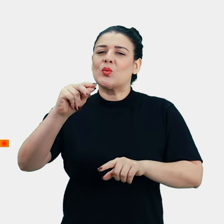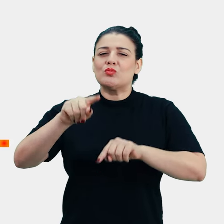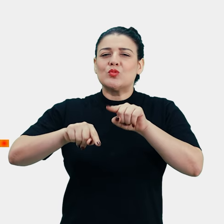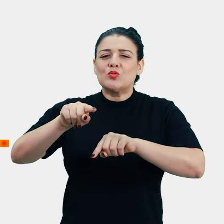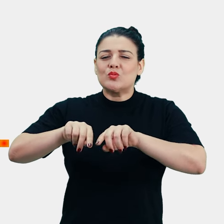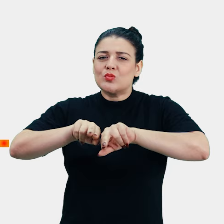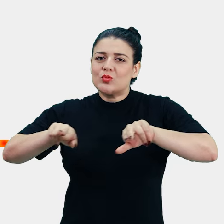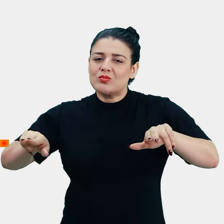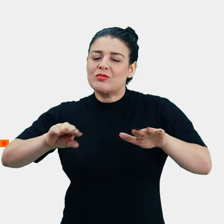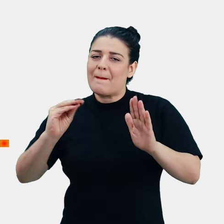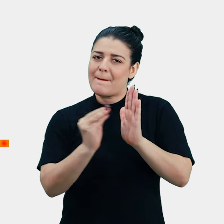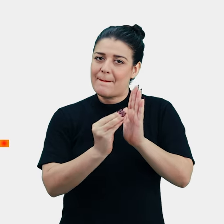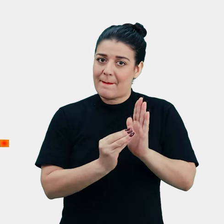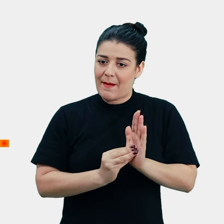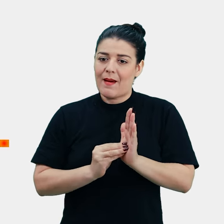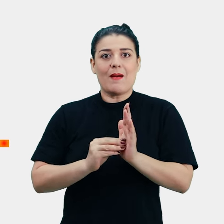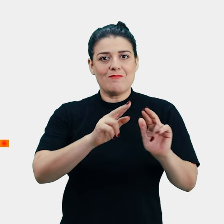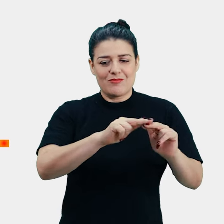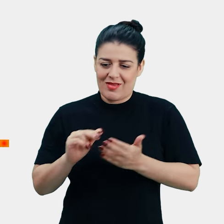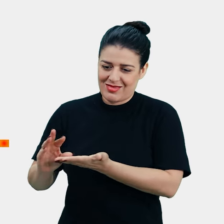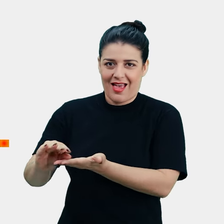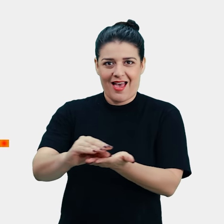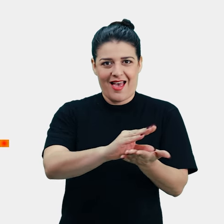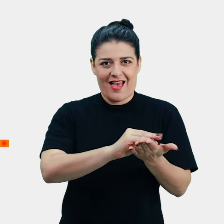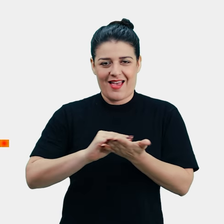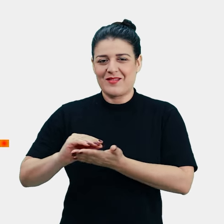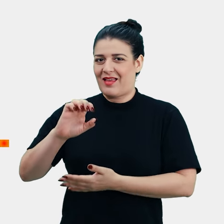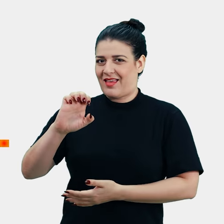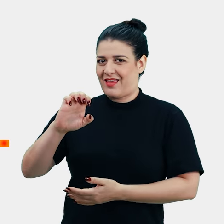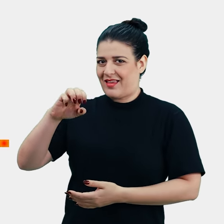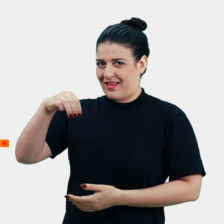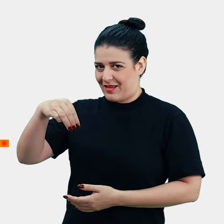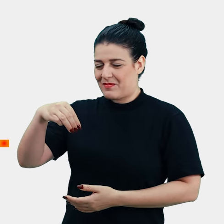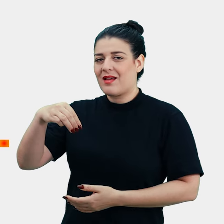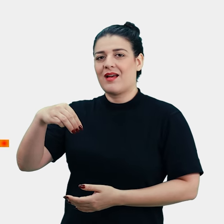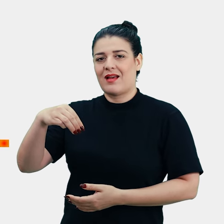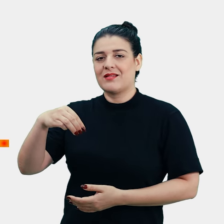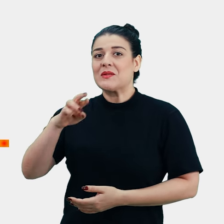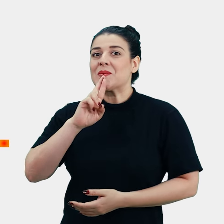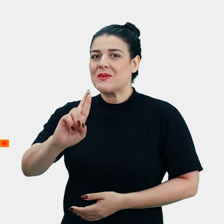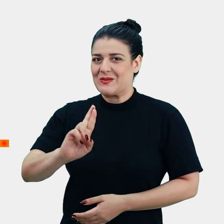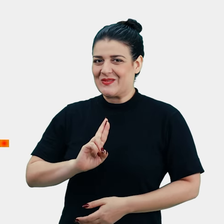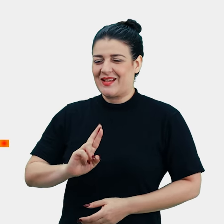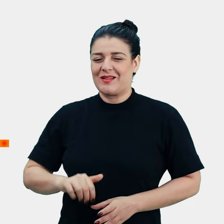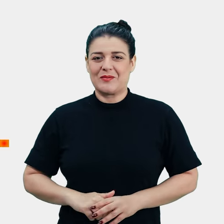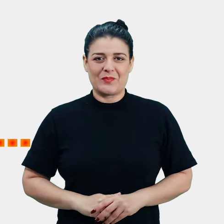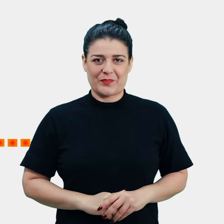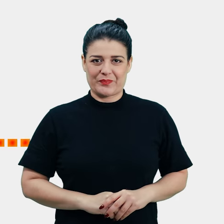substâncias, a partir de dados aí dos espectros de massas adquiridos aí no espectrômetro de